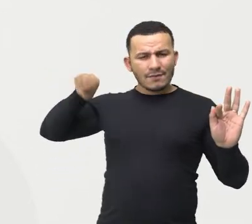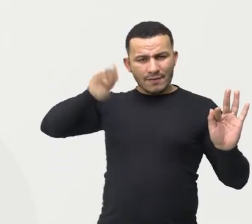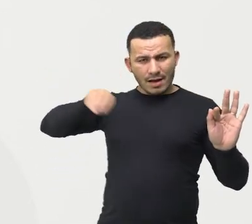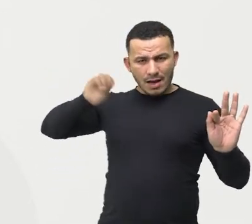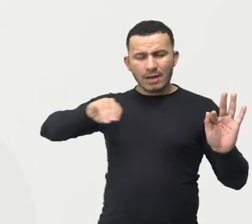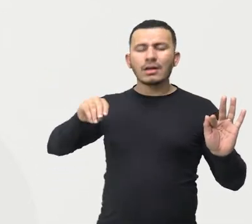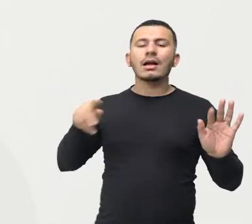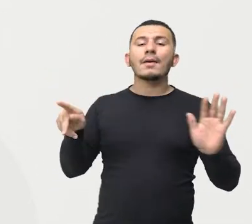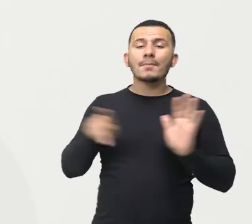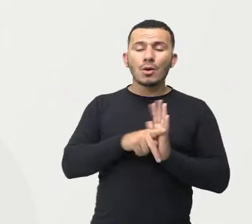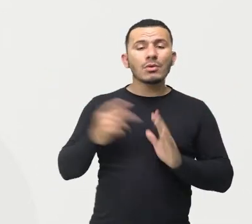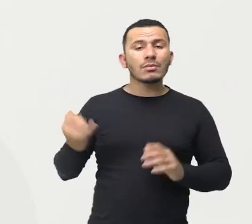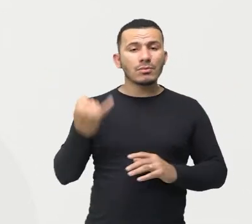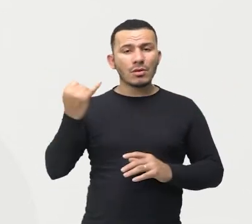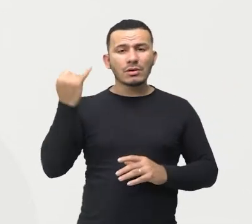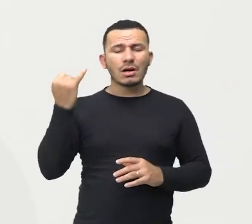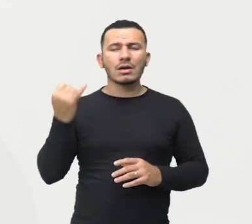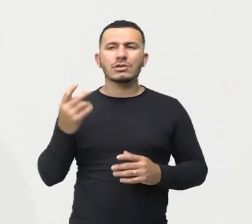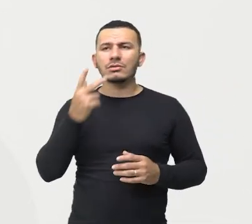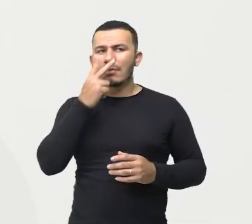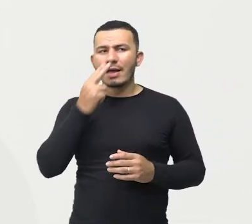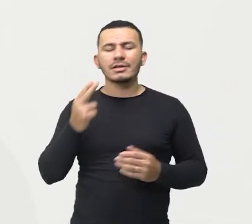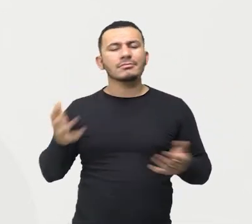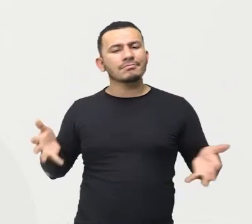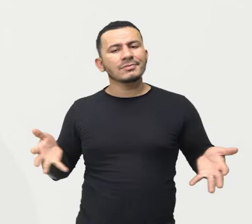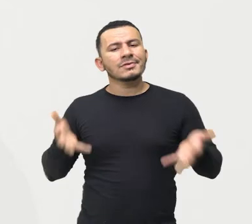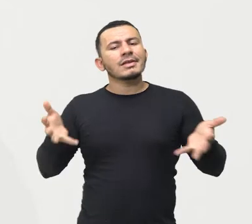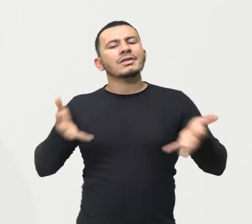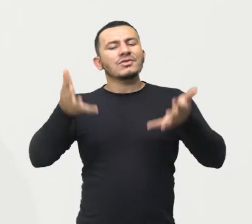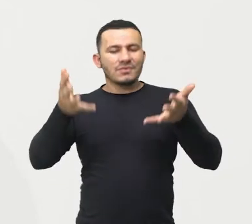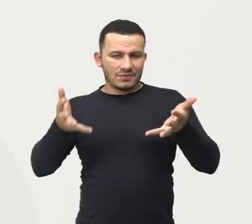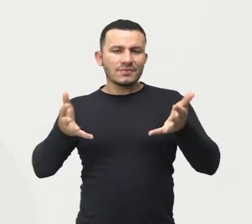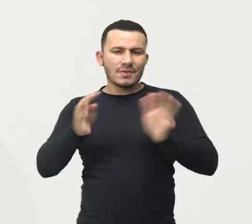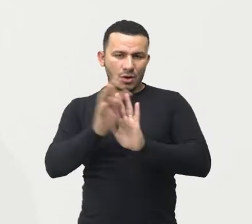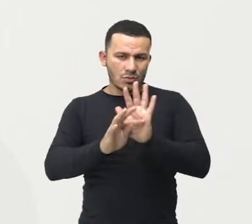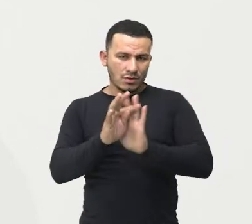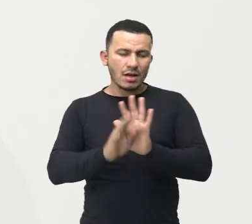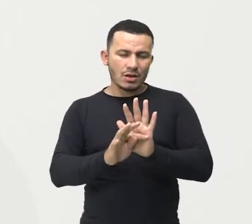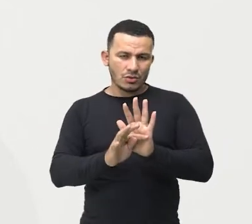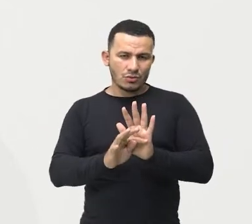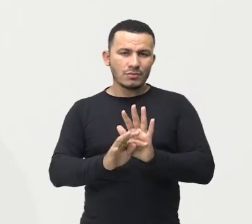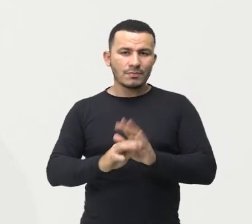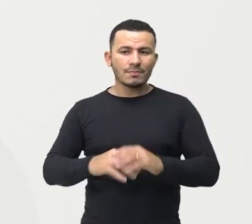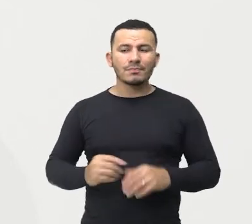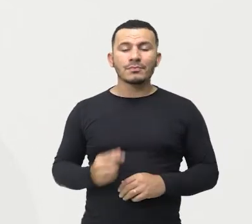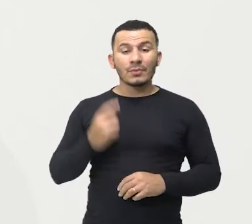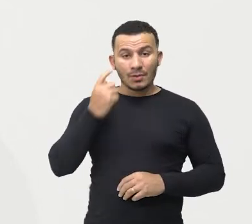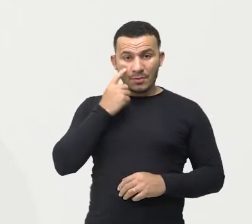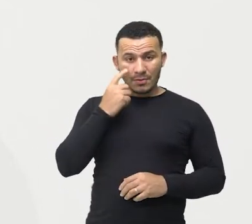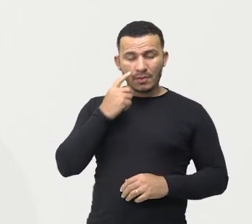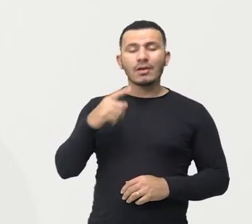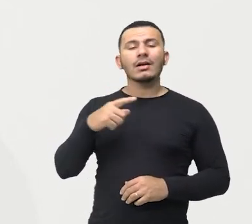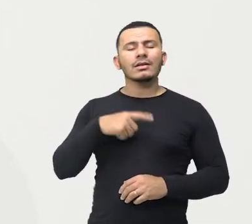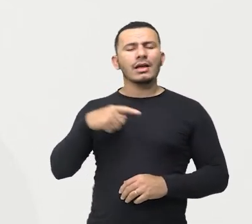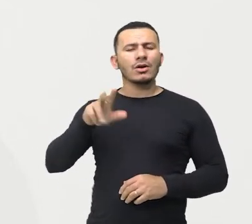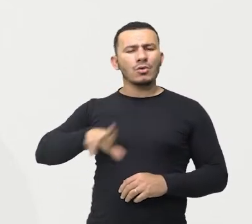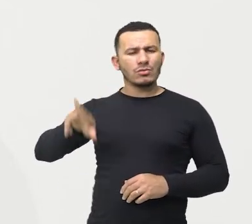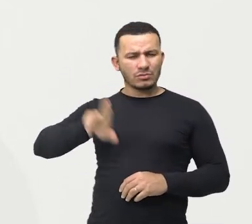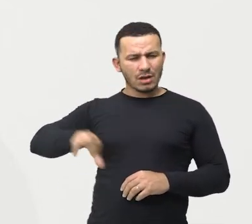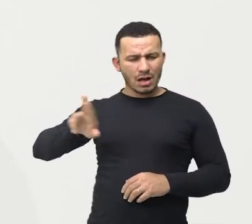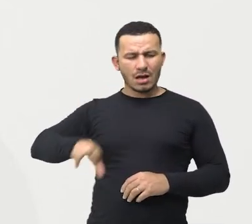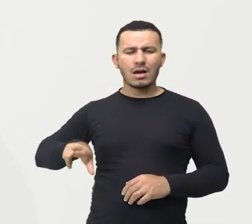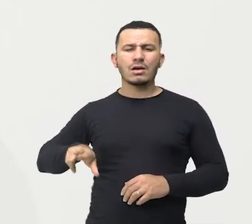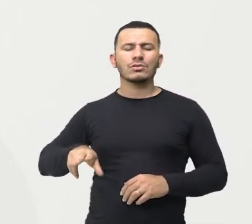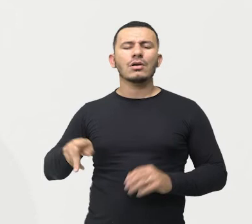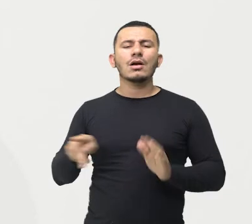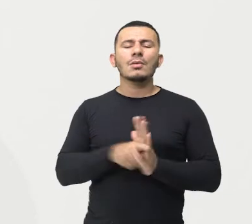para trazer, vamos dizer, credibilidade ao fato, certo? Então percebe que aqui foram utilizadas